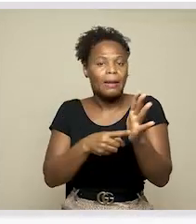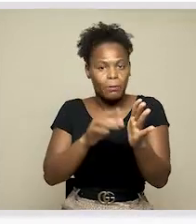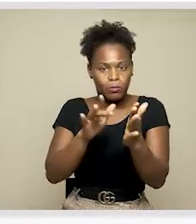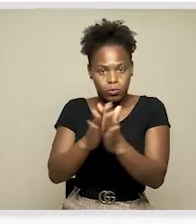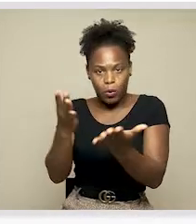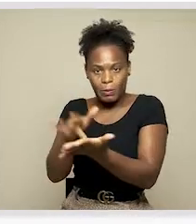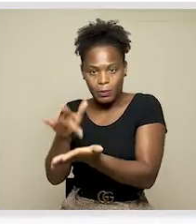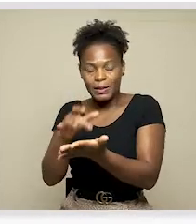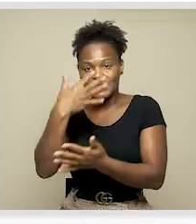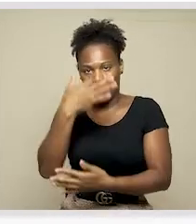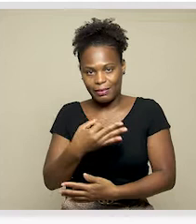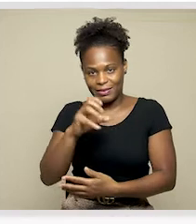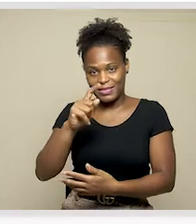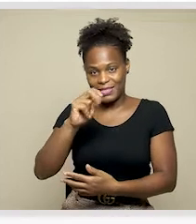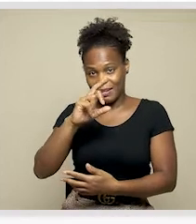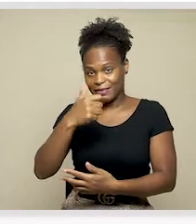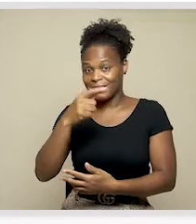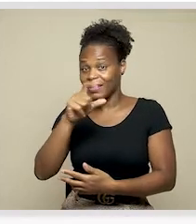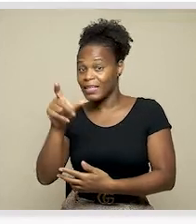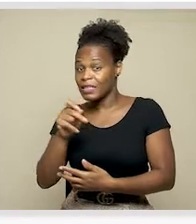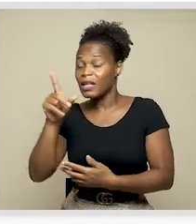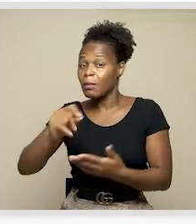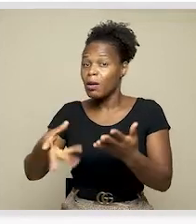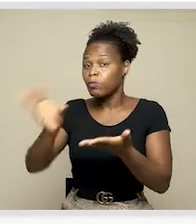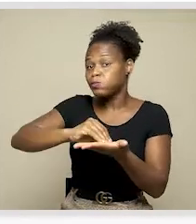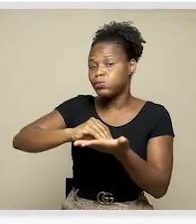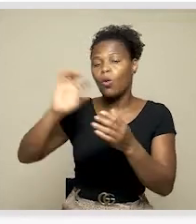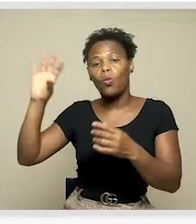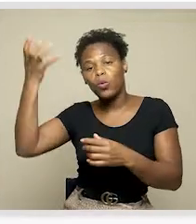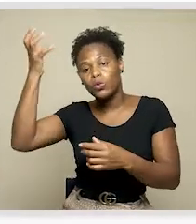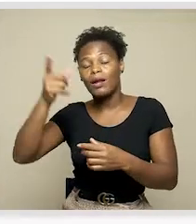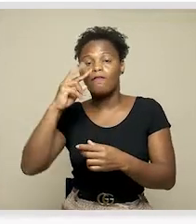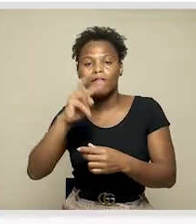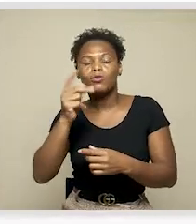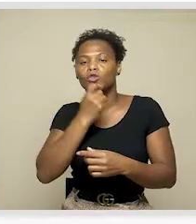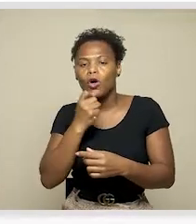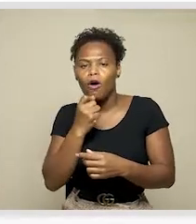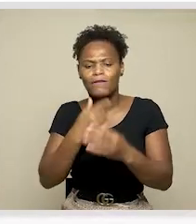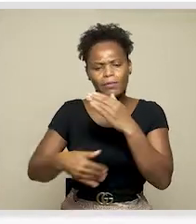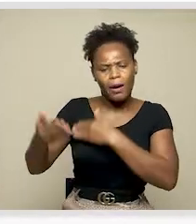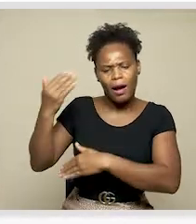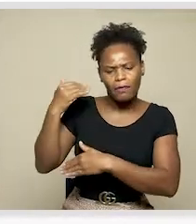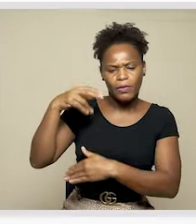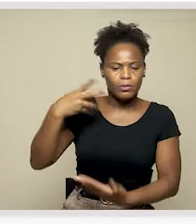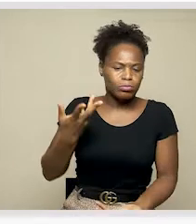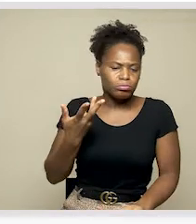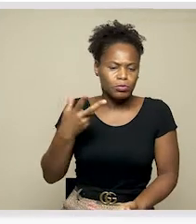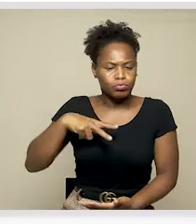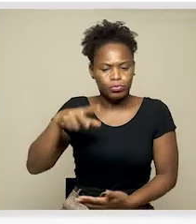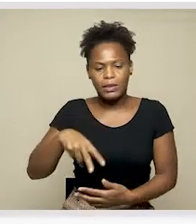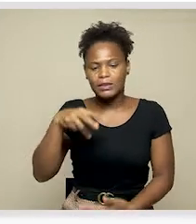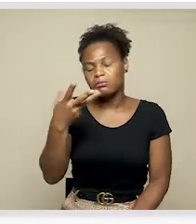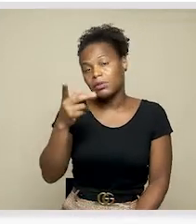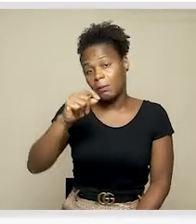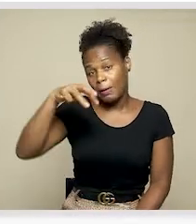o Suplemento Cultural. Vimos que sofreram influências do neorrealismo português e também do marxismo